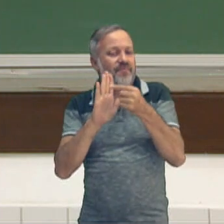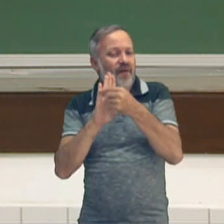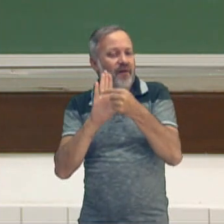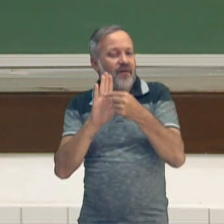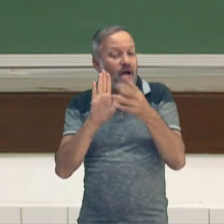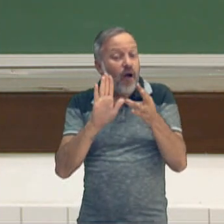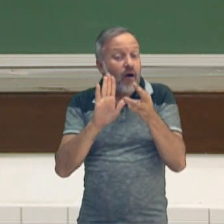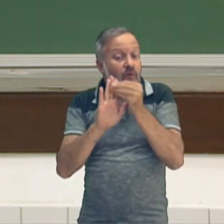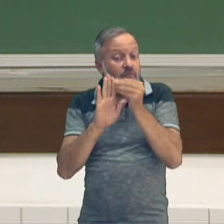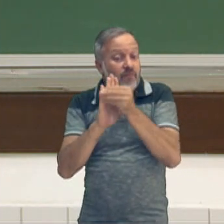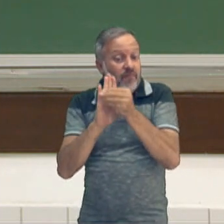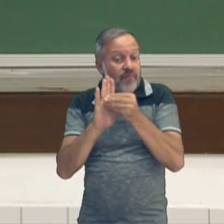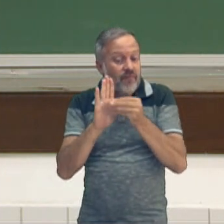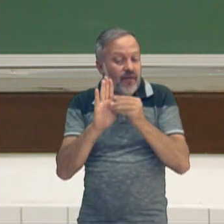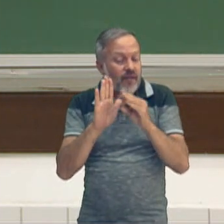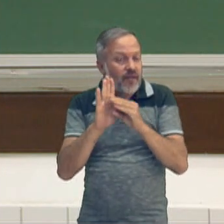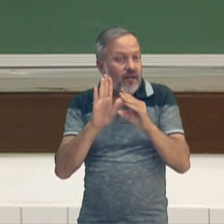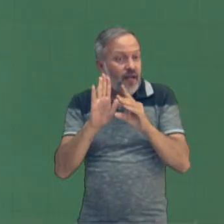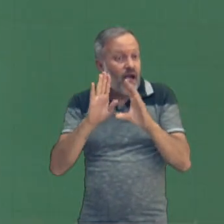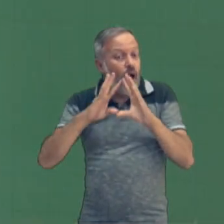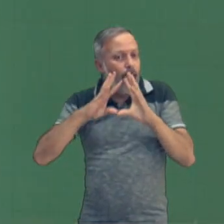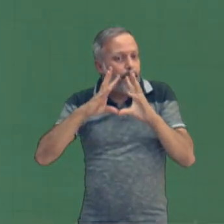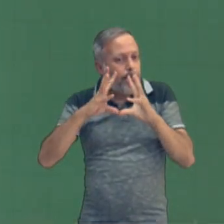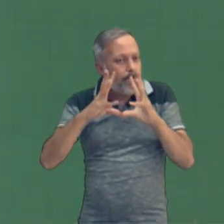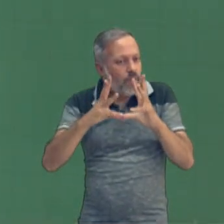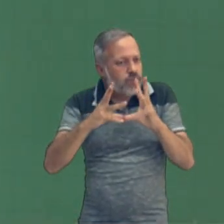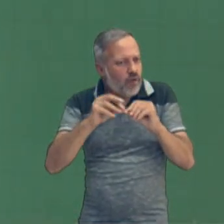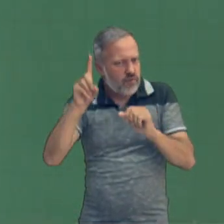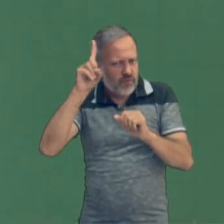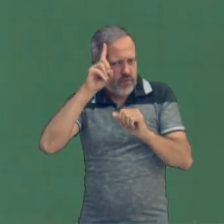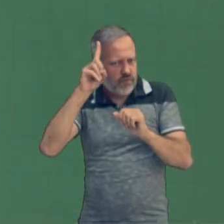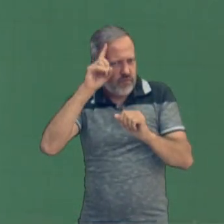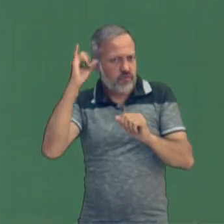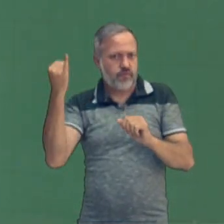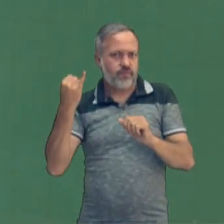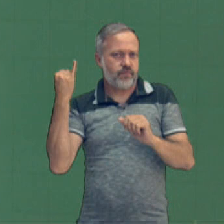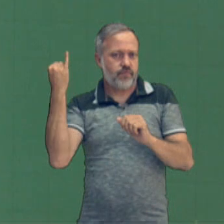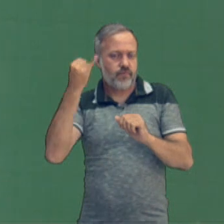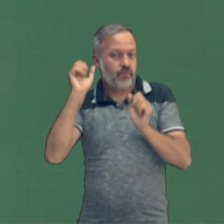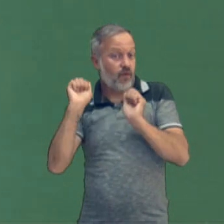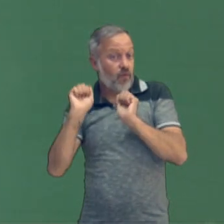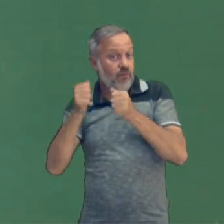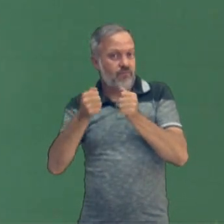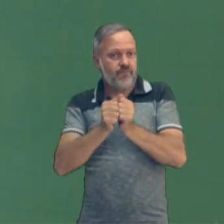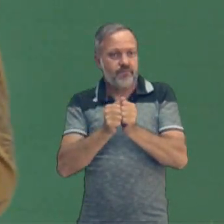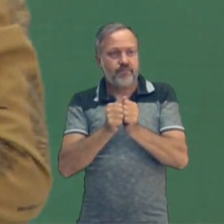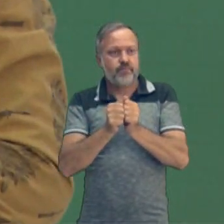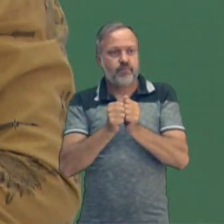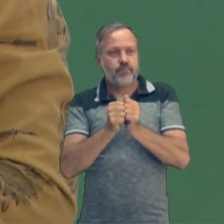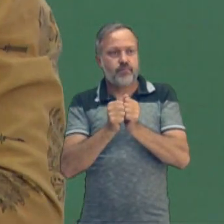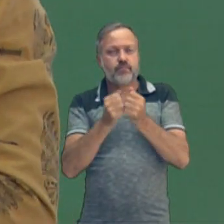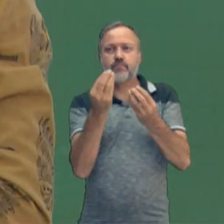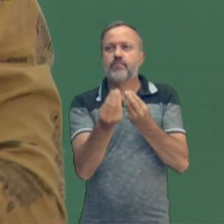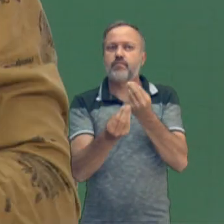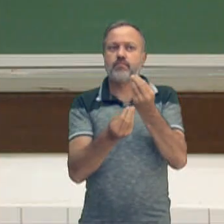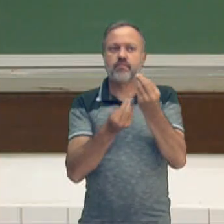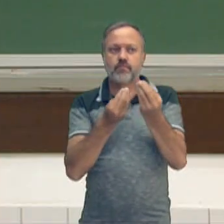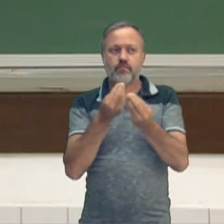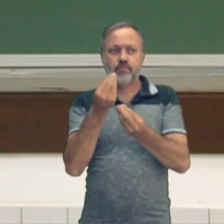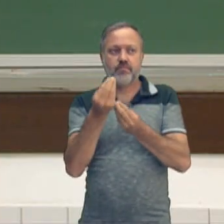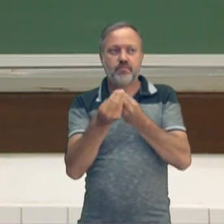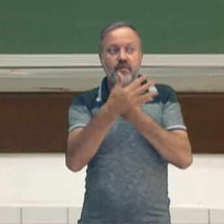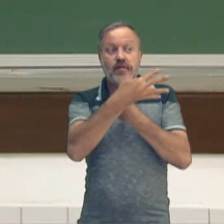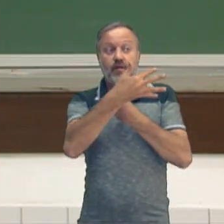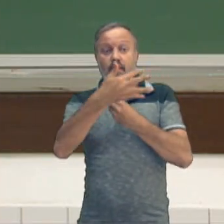calendários, datas importantes para cada povo ou civilização. Qual será o calendário sagrado